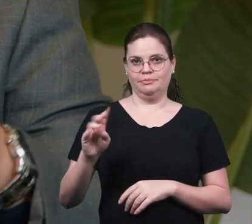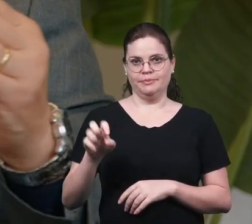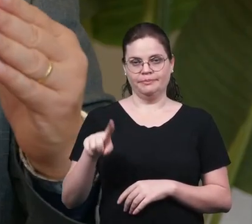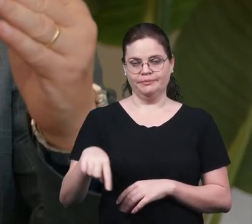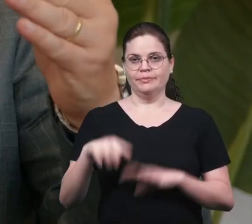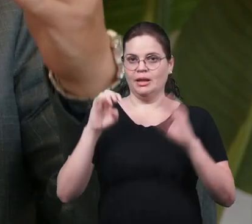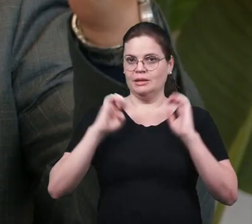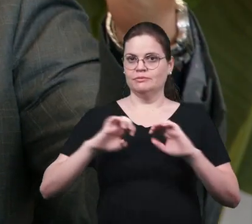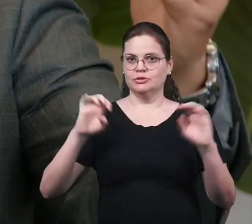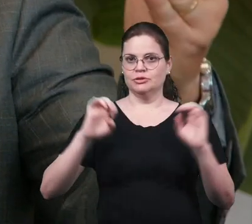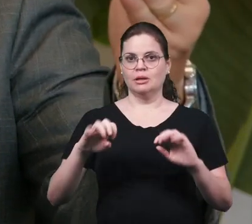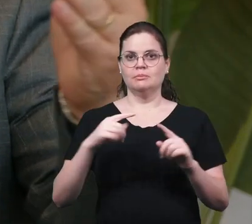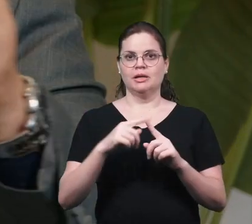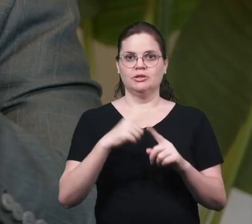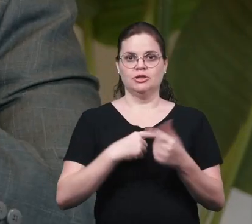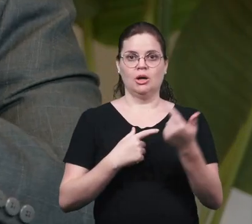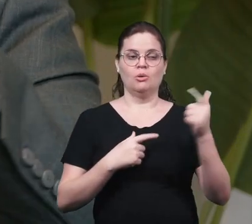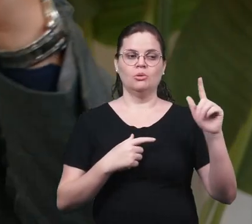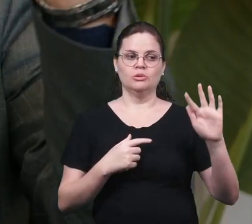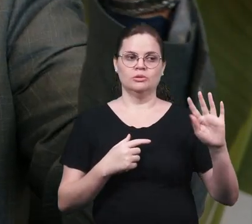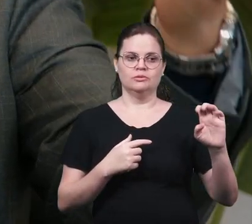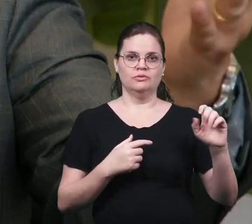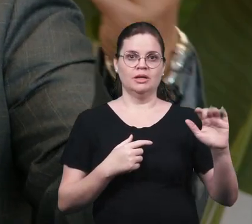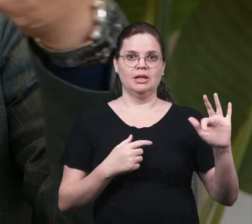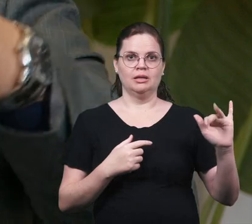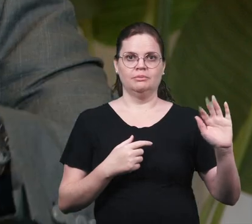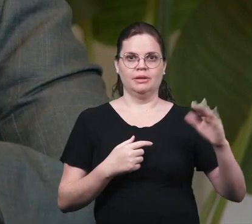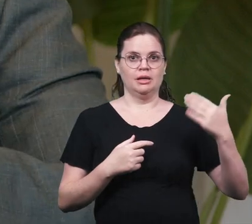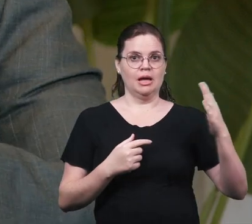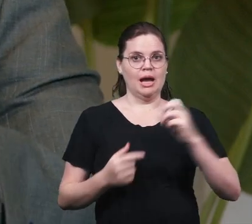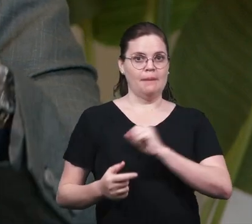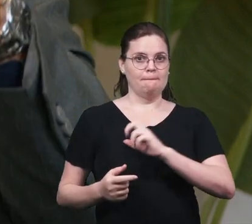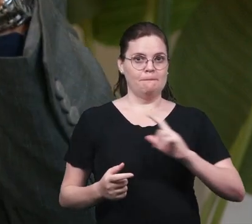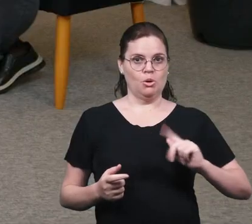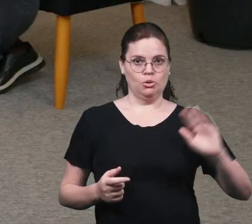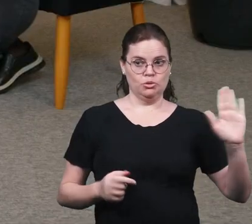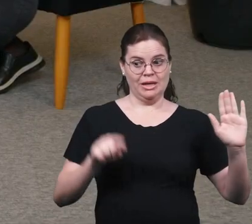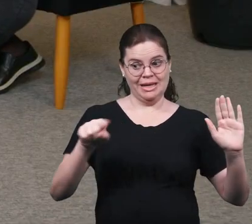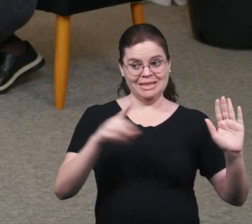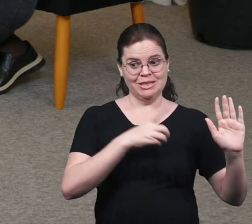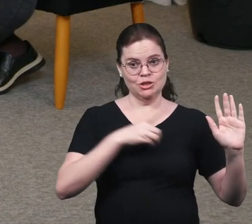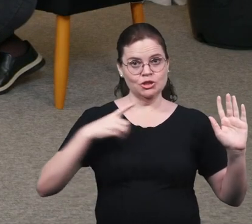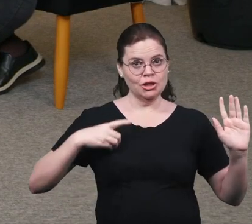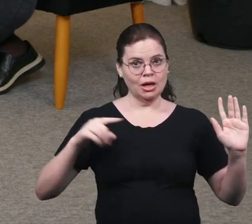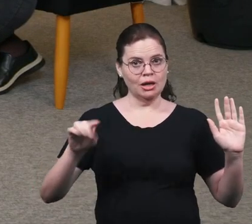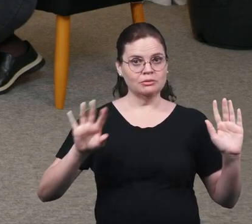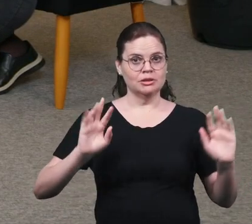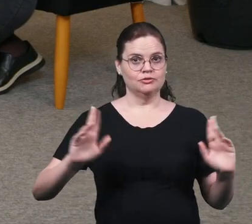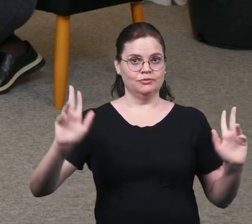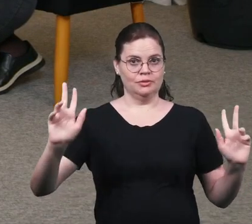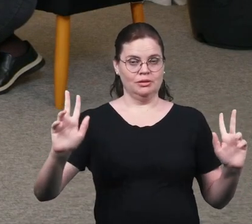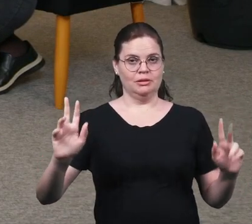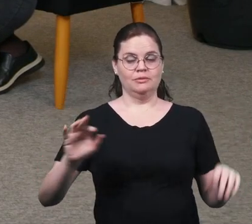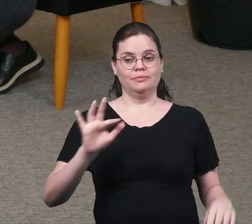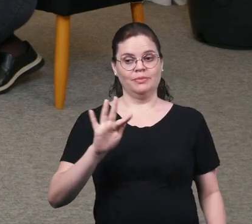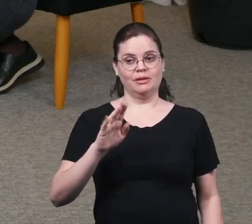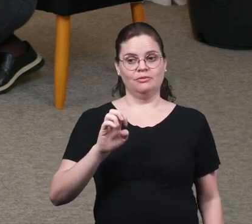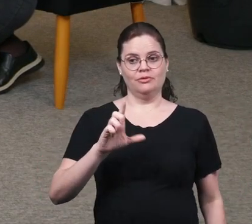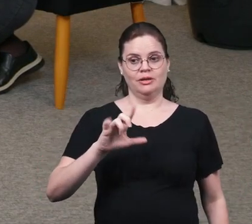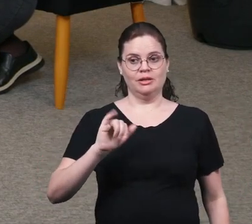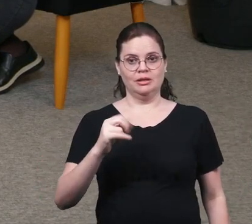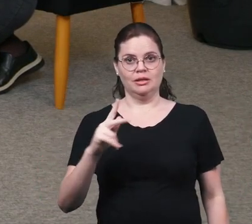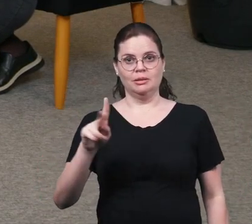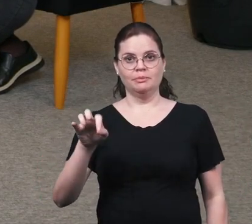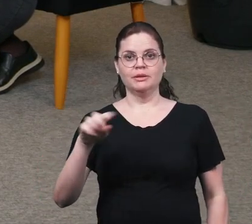porque havia outro Felipe, né? Mas não é o apóstolo, é o diácono. Então esse diácono evangelista tinha